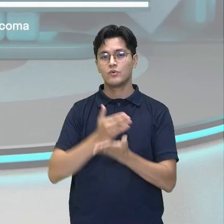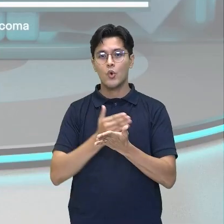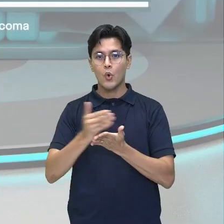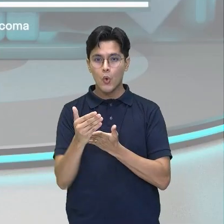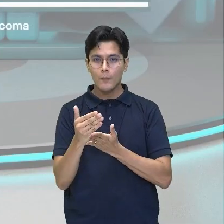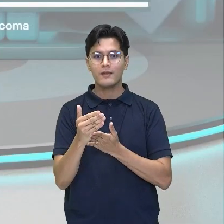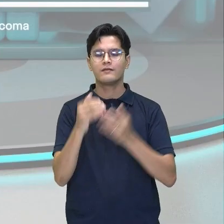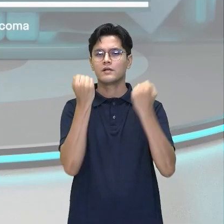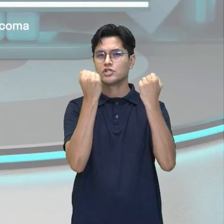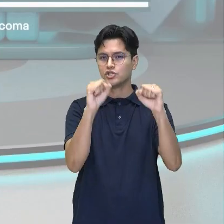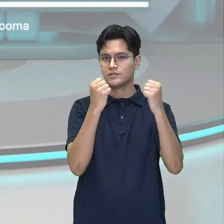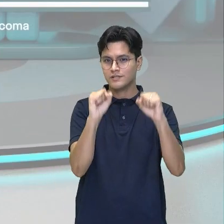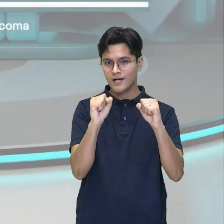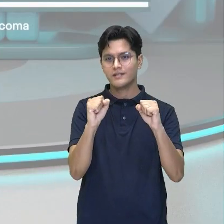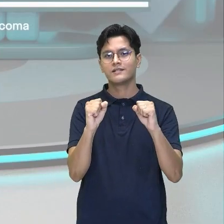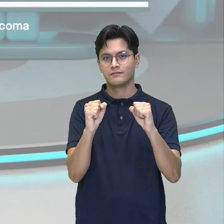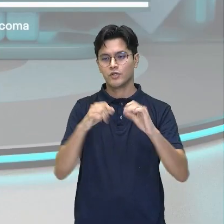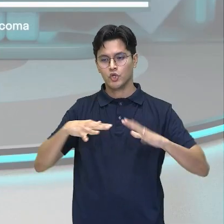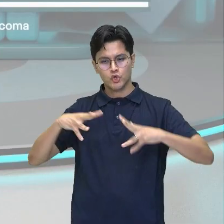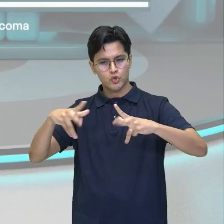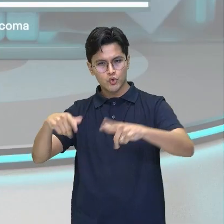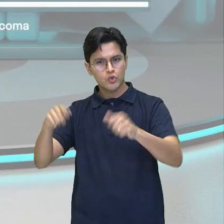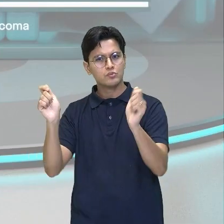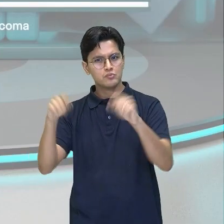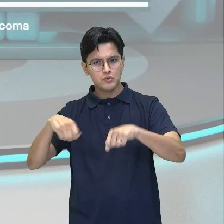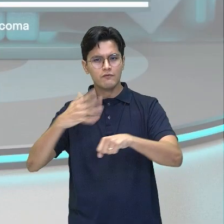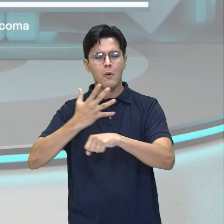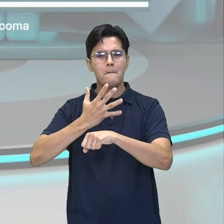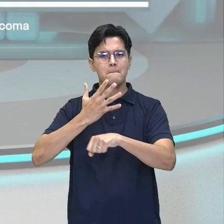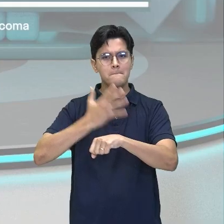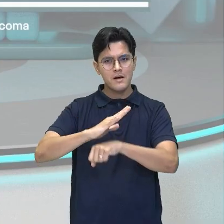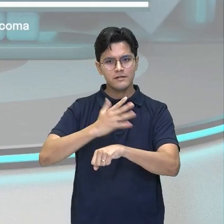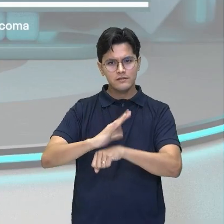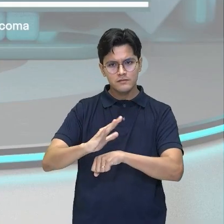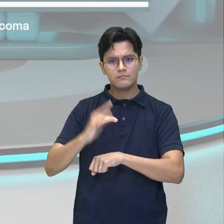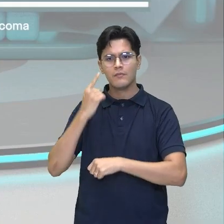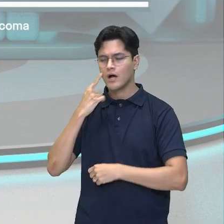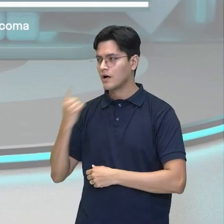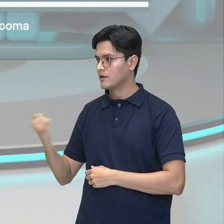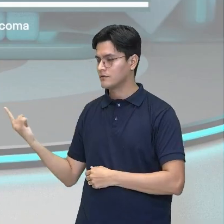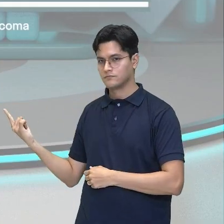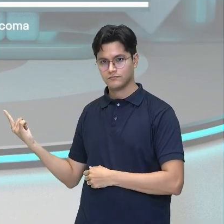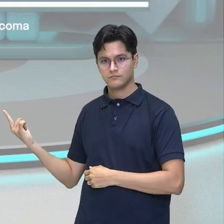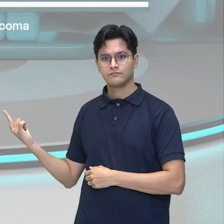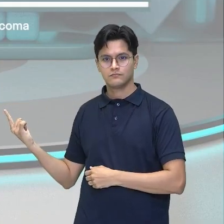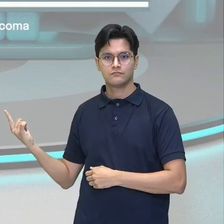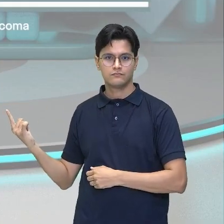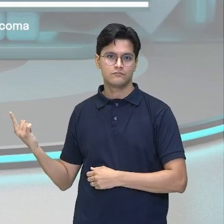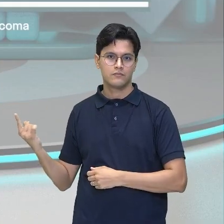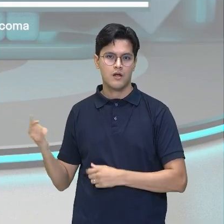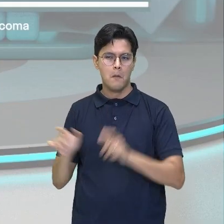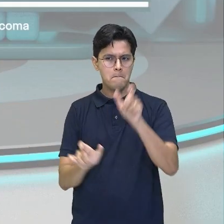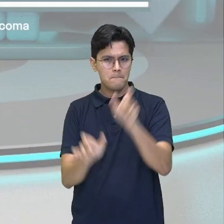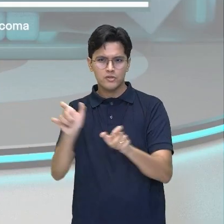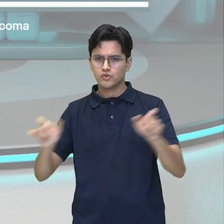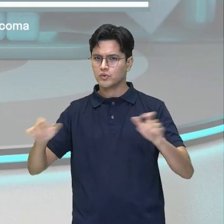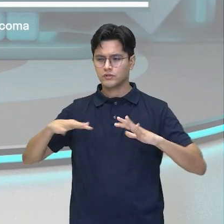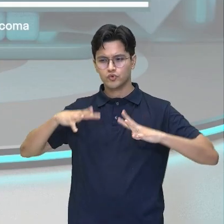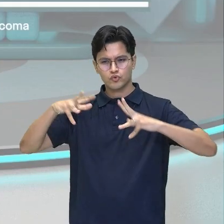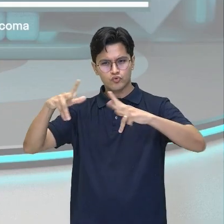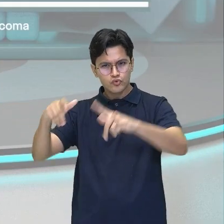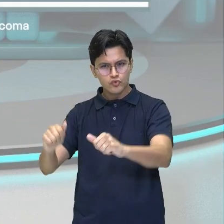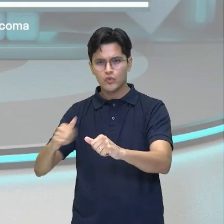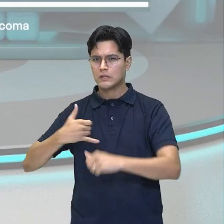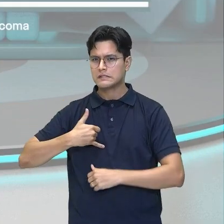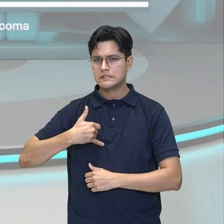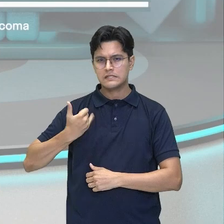para todos, que o nome já é muito sugestivo, né? Uma ginástica que pode ser feita por todas as pessoas de todas as idades, é uma